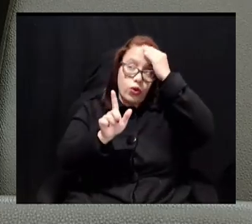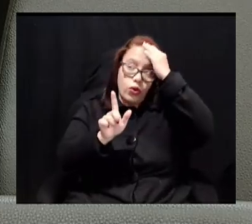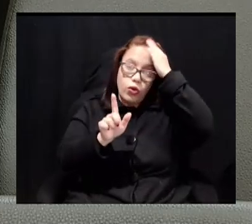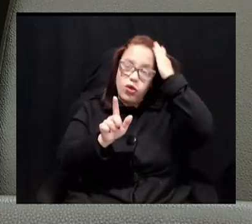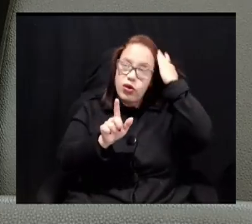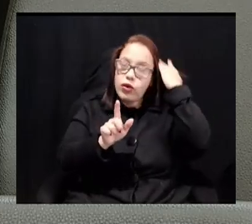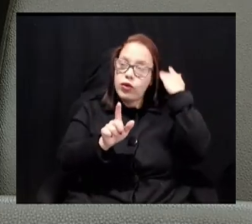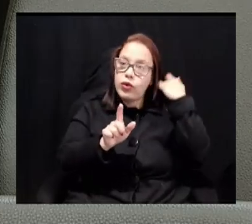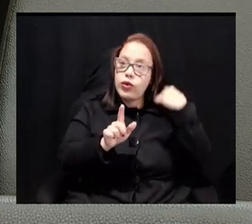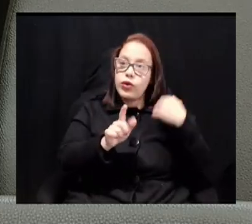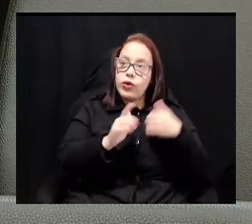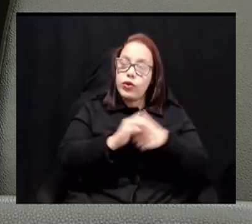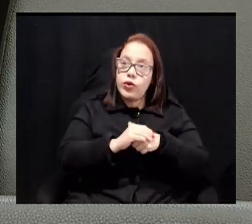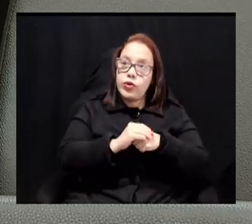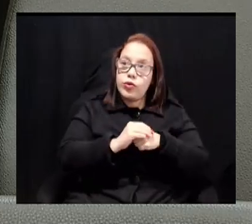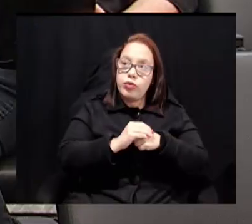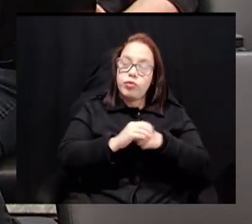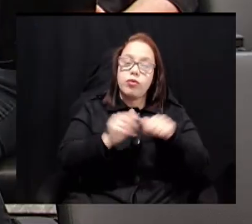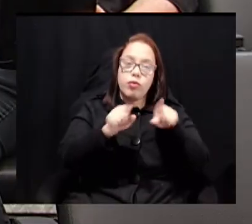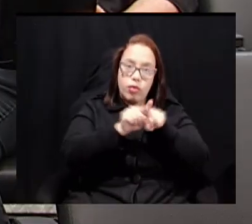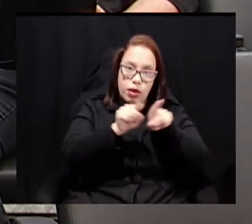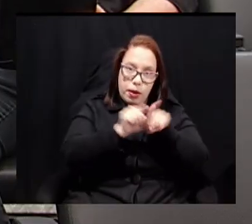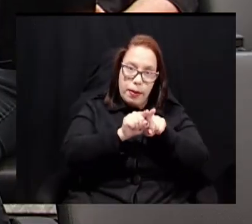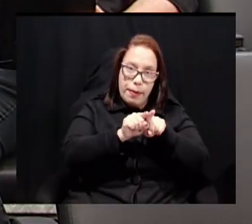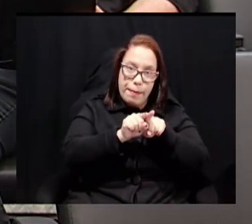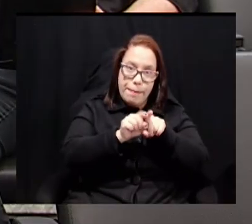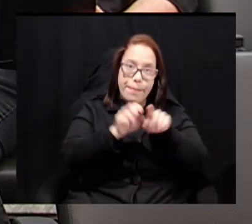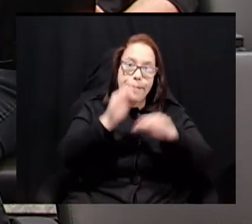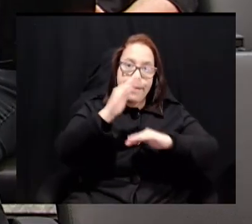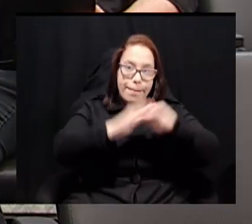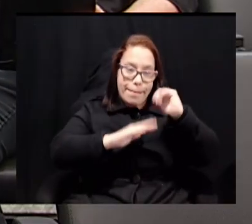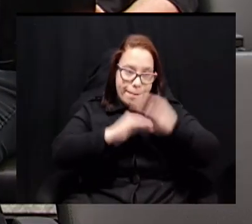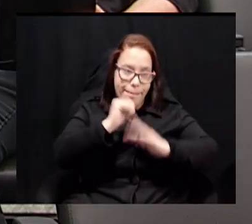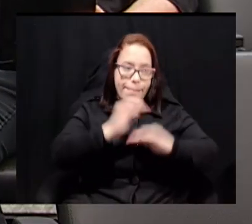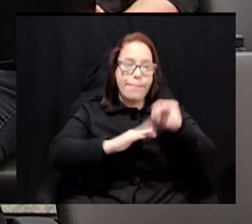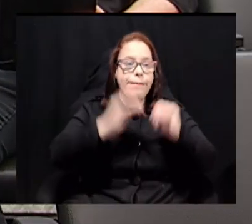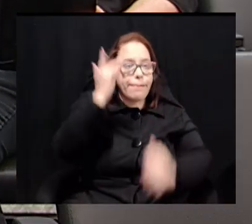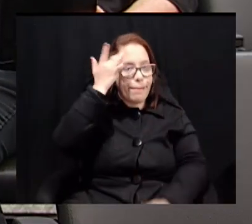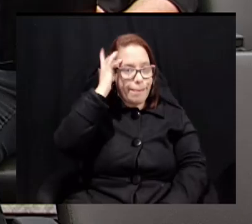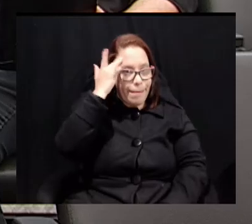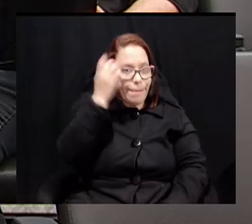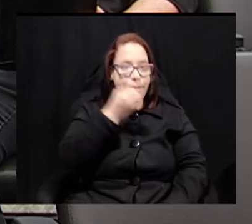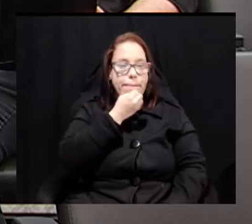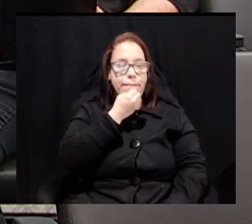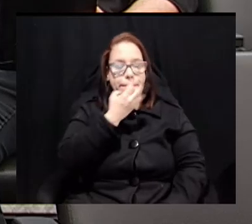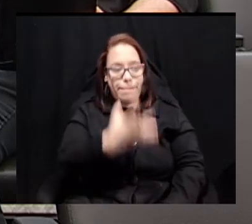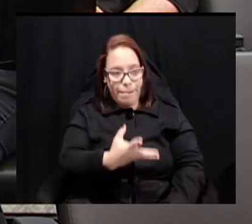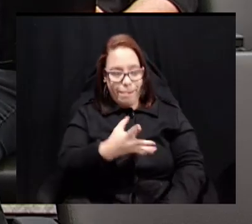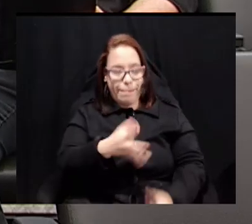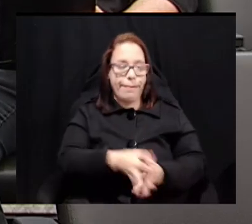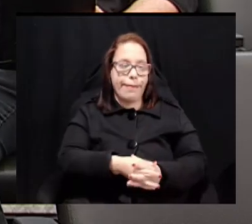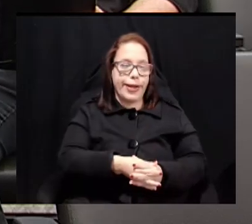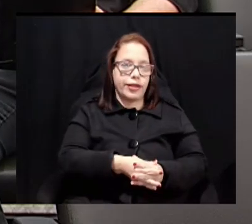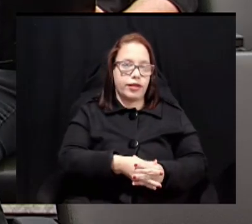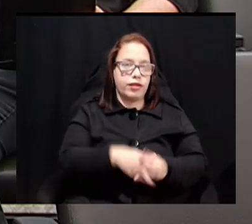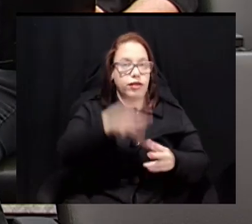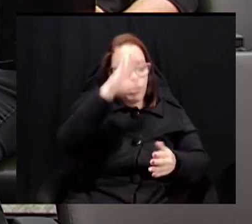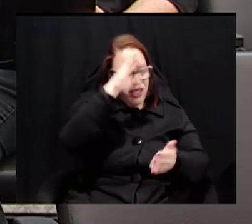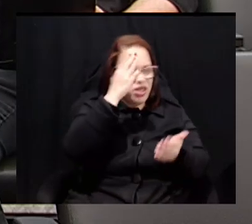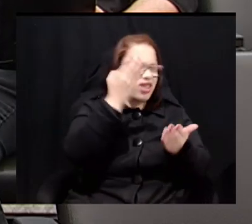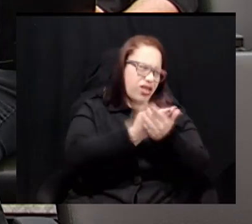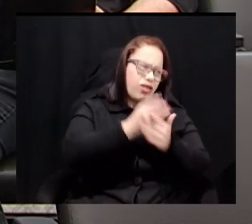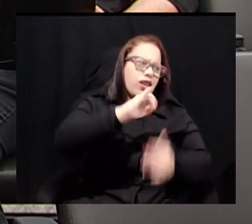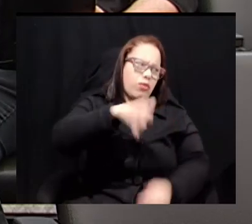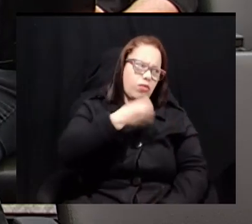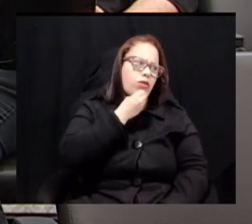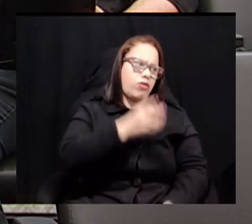isso em implementação também para esse tipo de serviço, eu acho que é muito proveitoso. Na verdade, eu tenho certeza que será muito proveitoso, porque a